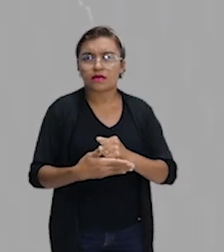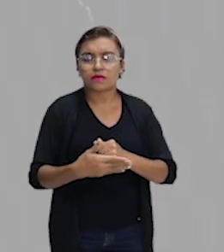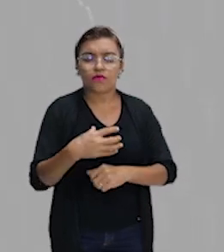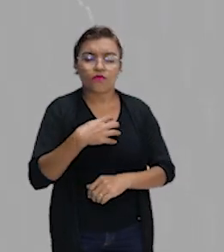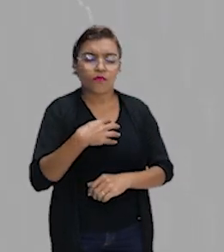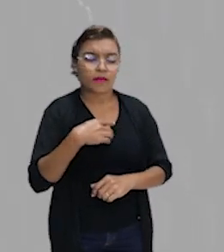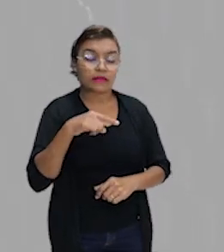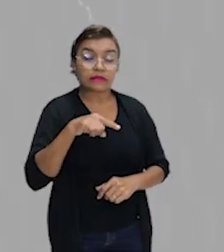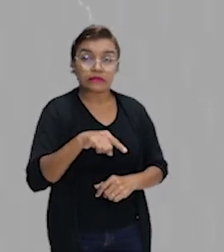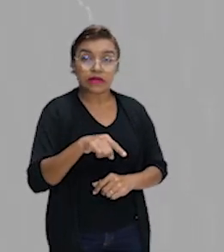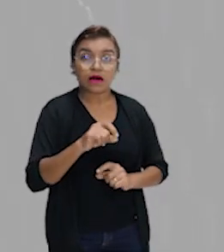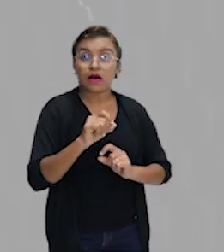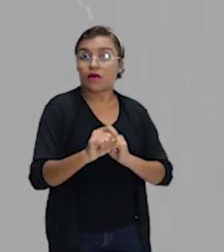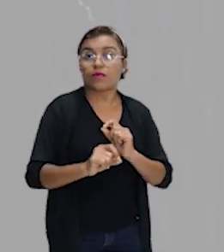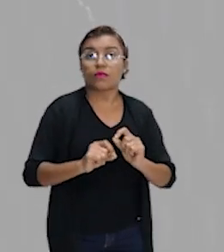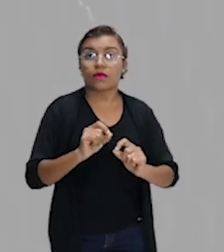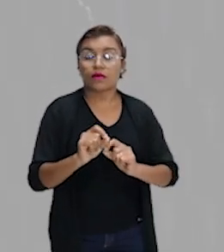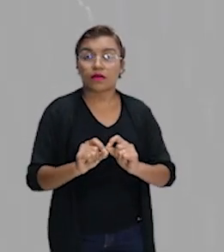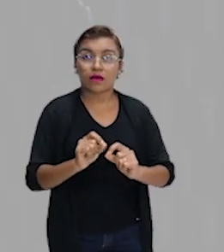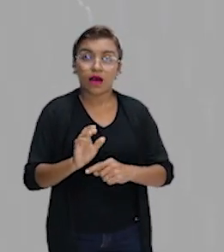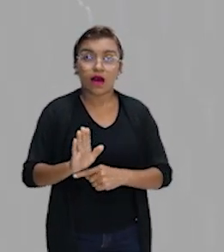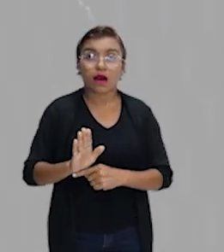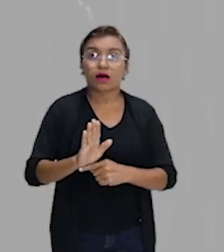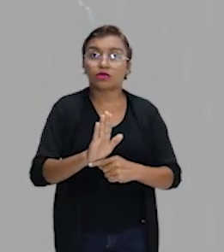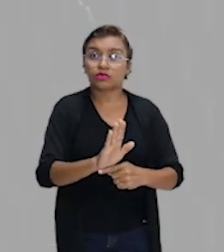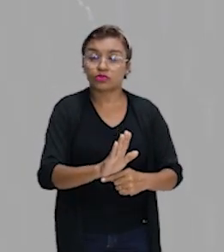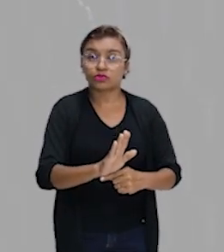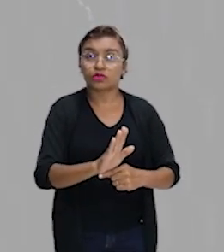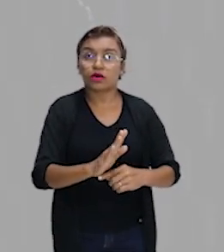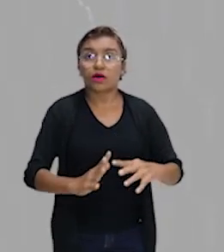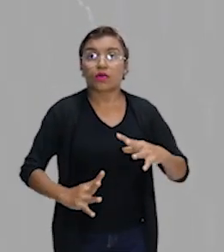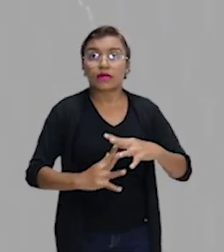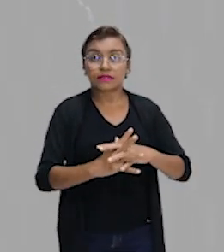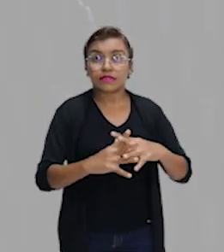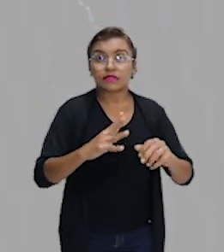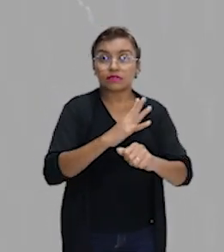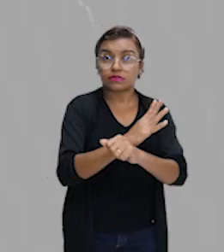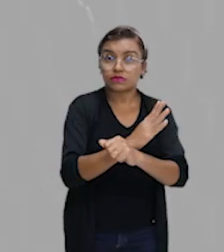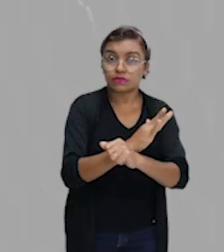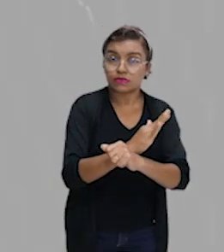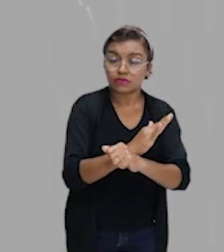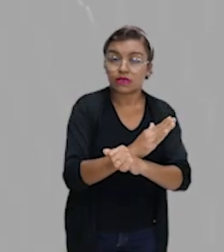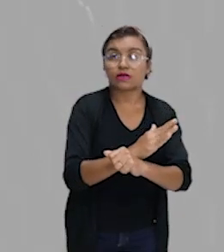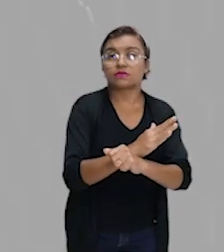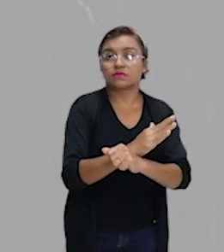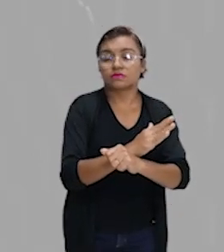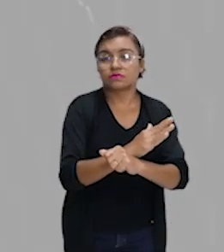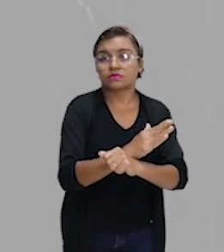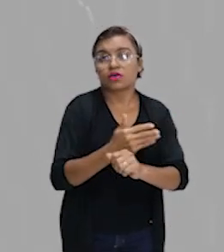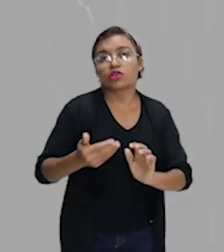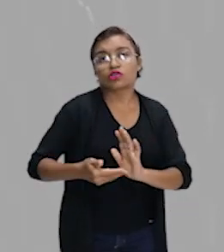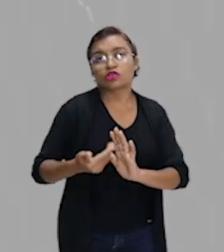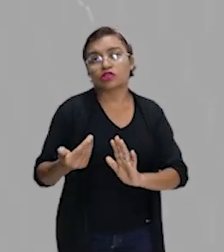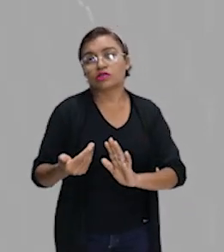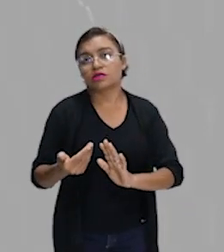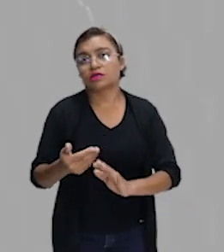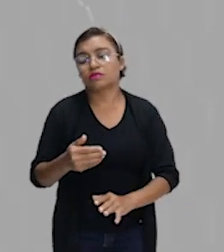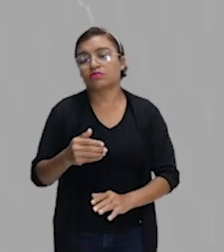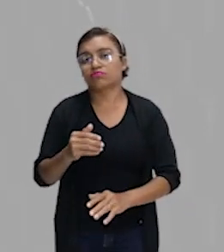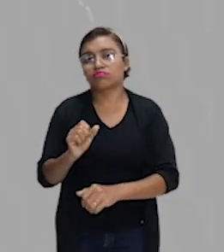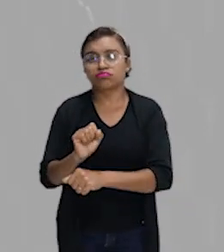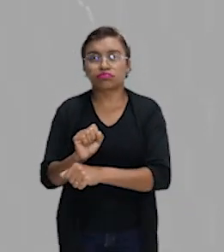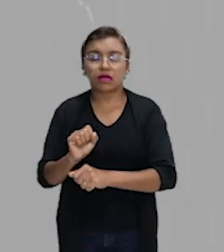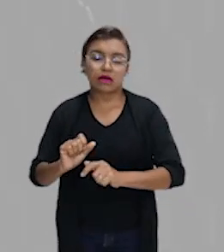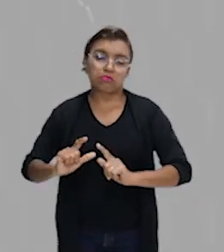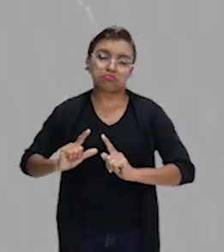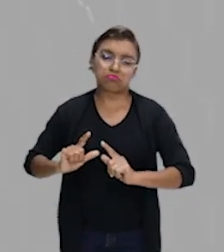ela vai reagir com esse excesso de ácido produzido, gerando a neutralização. Vamos